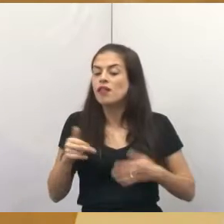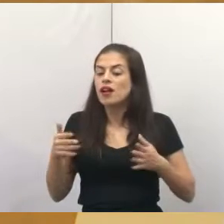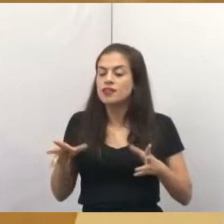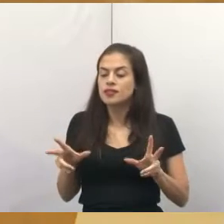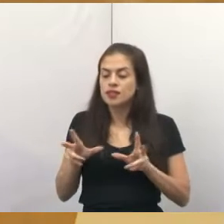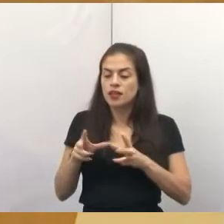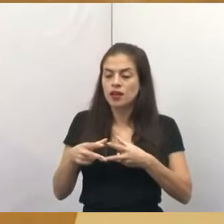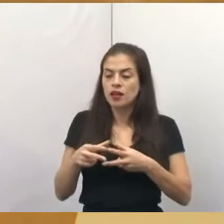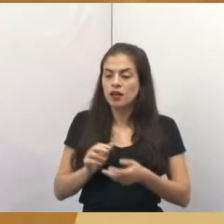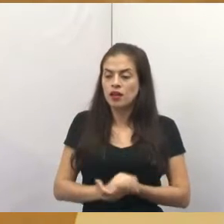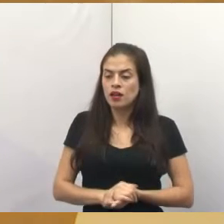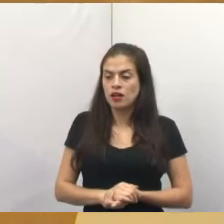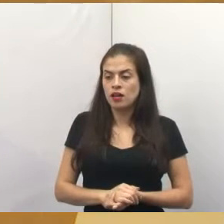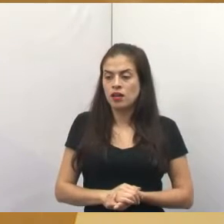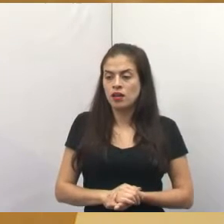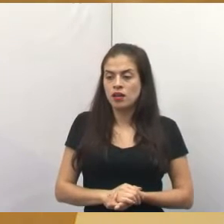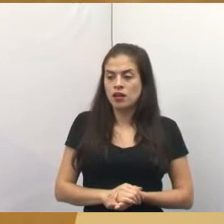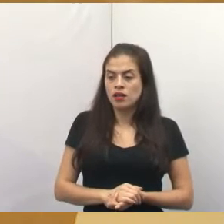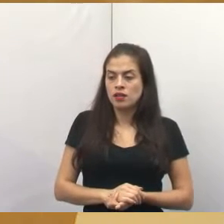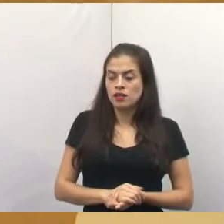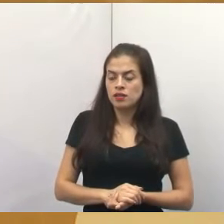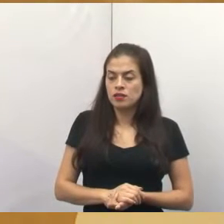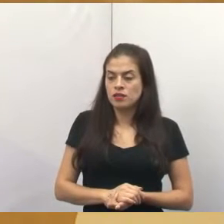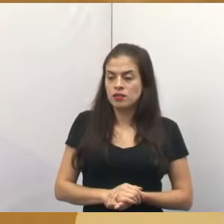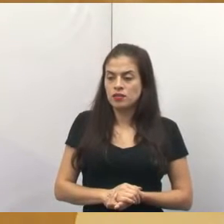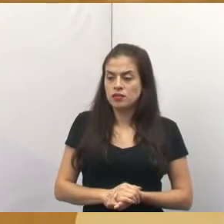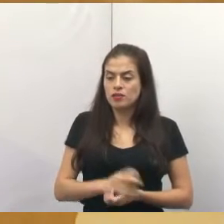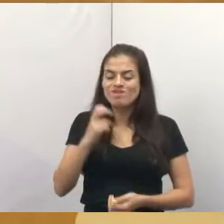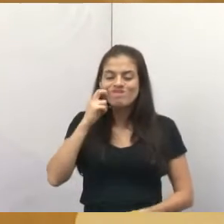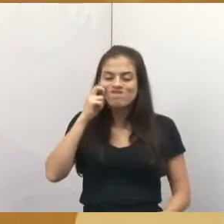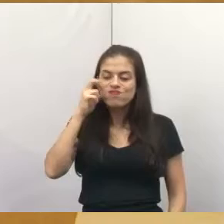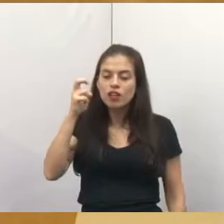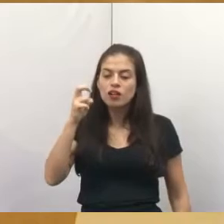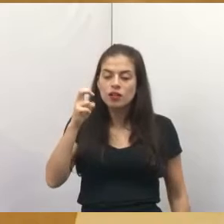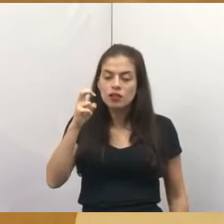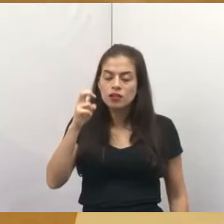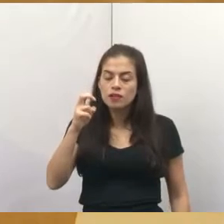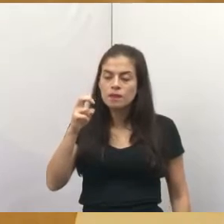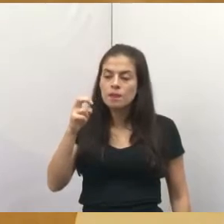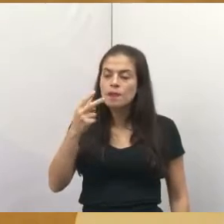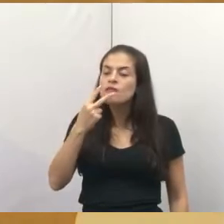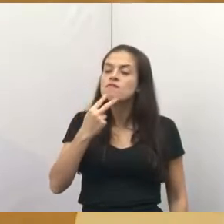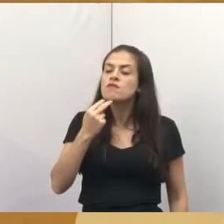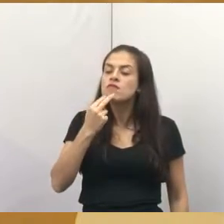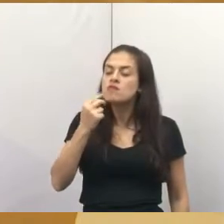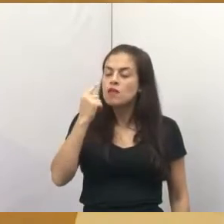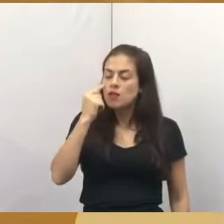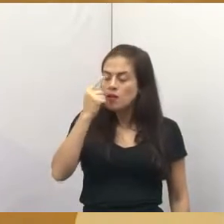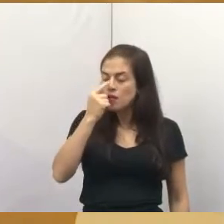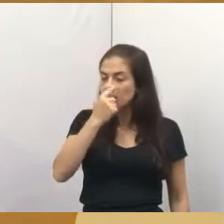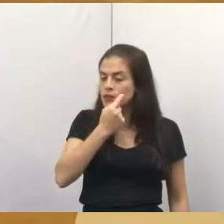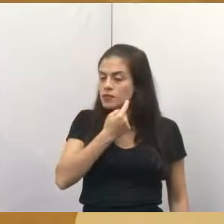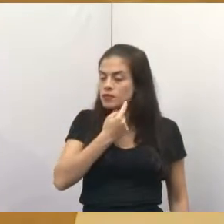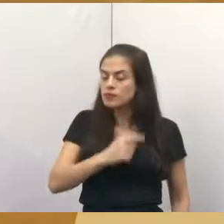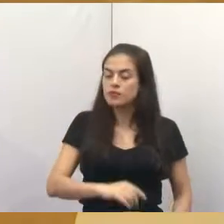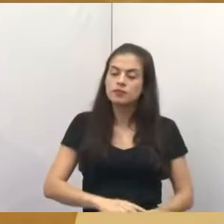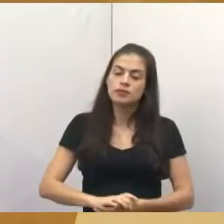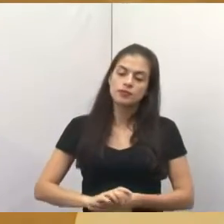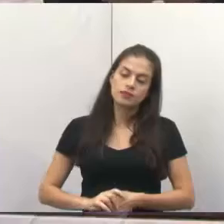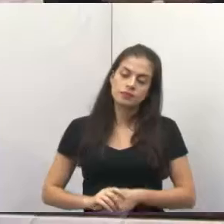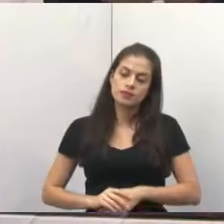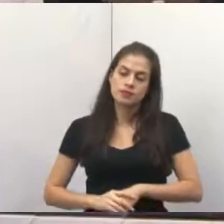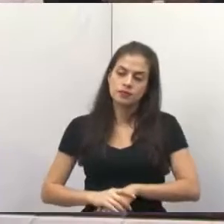Municipal, ela está passando de uma vergonha. Quem fala aqui é o vereador Valmir do Parque Melo.